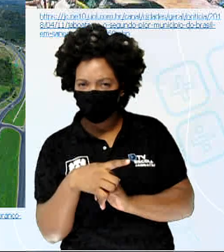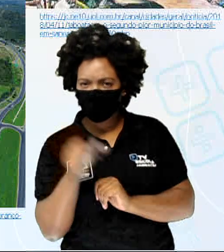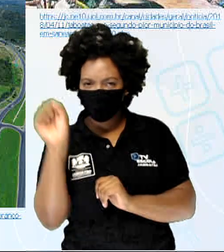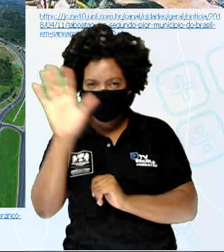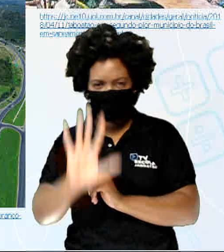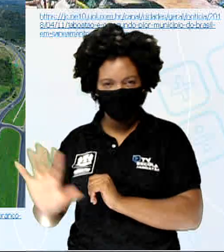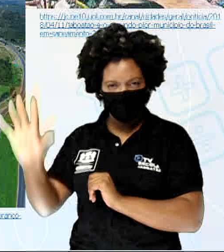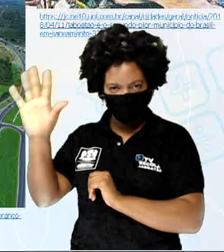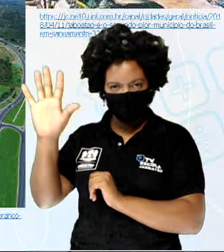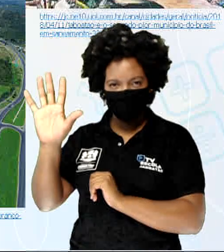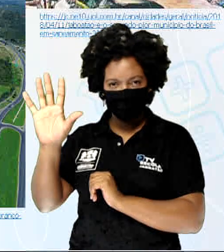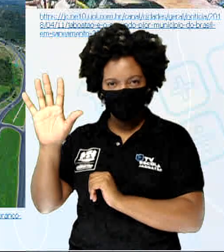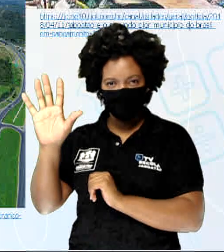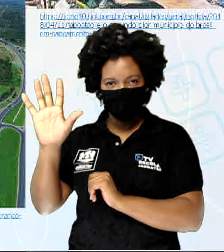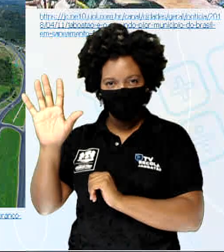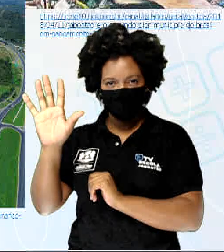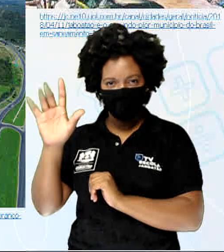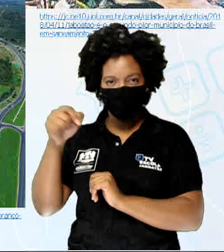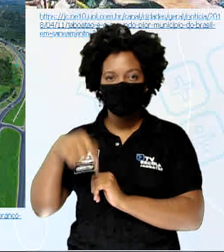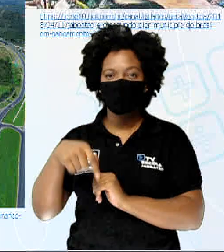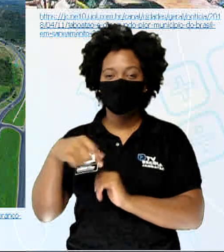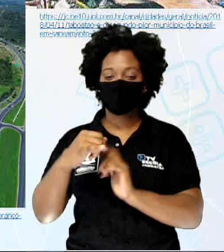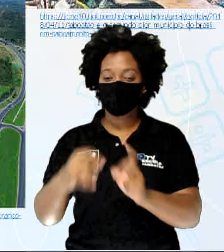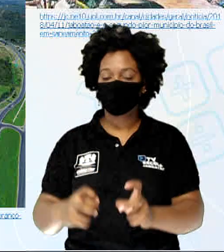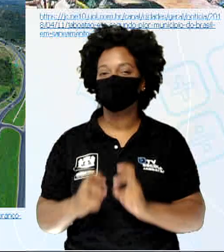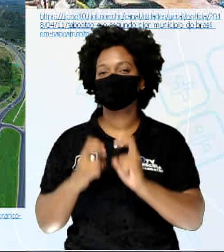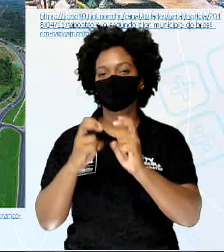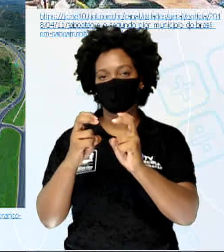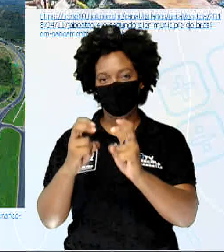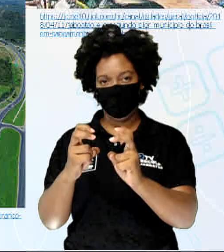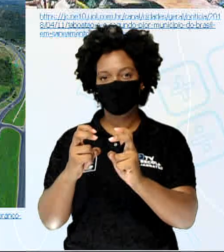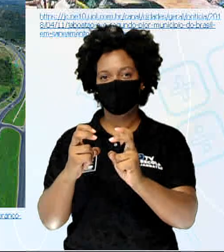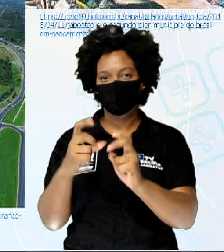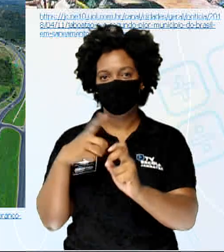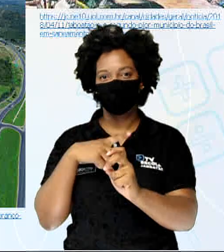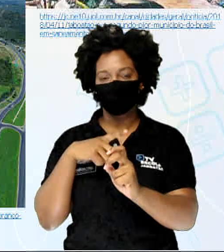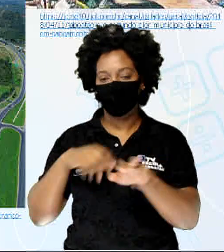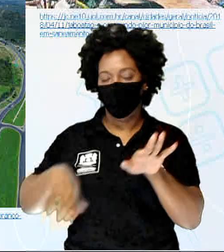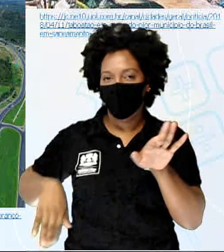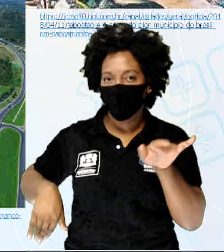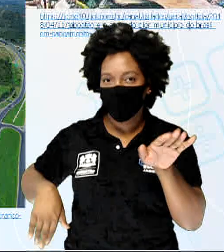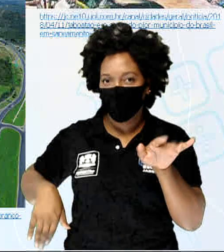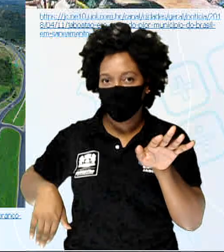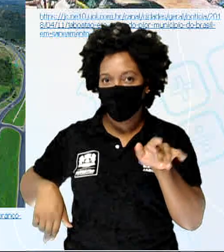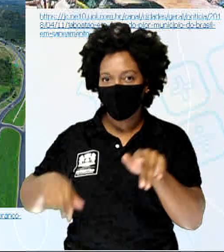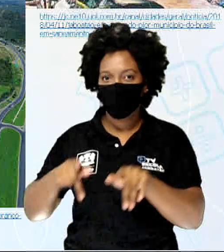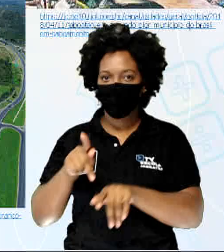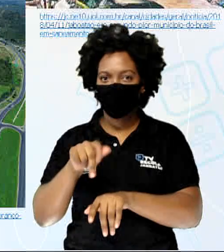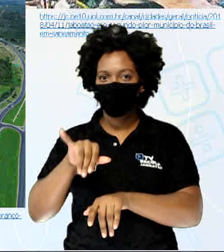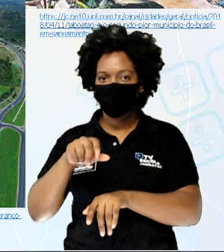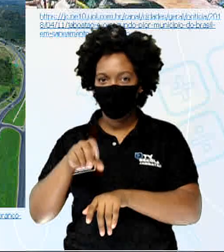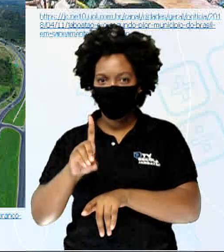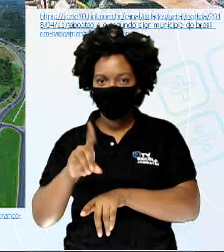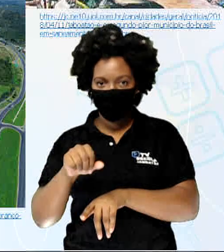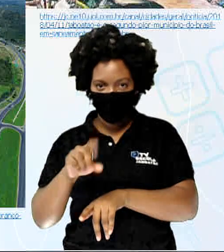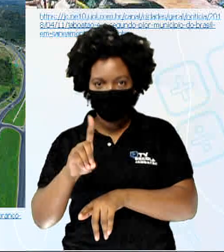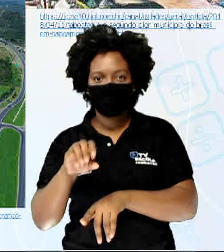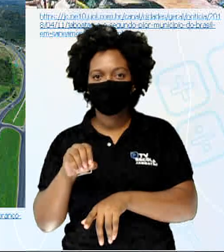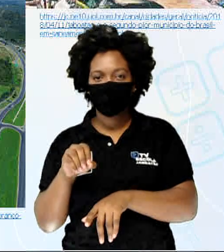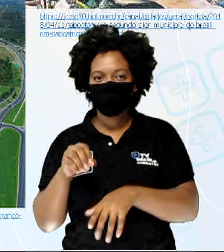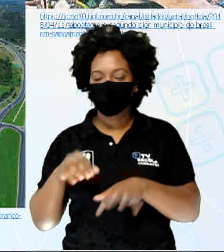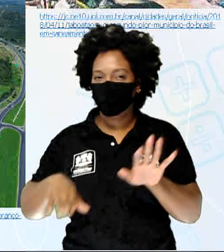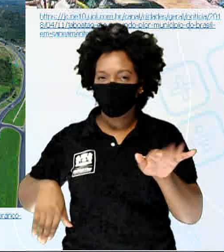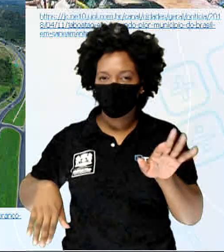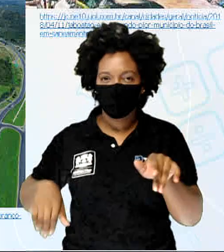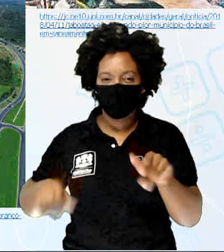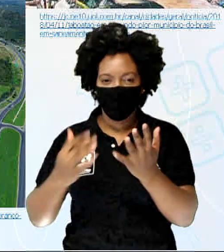imagens? Seria da nossa cidade de Jaboatão. Nós temos aqui a Praia de Piedade, então você vê uma realidade, uma orla cheia